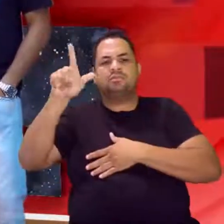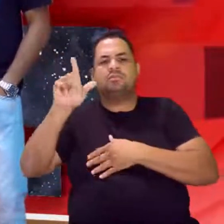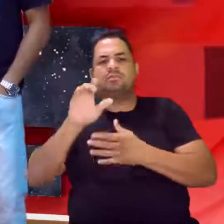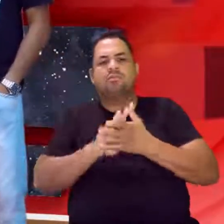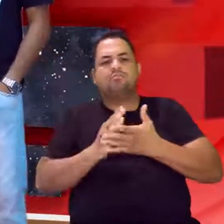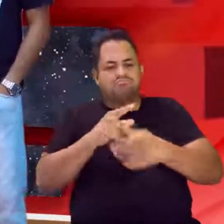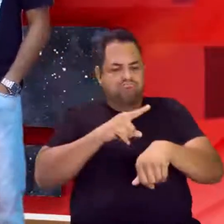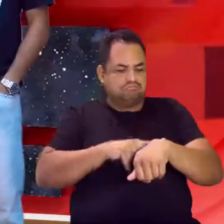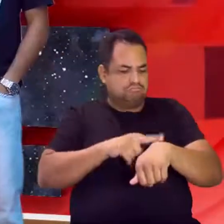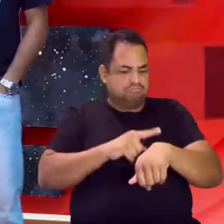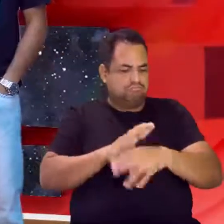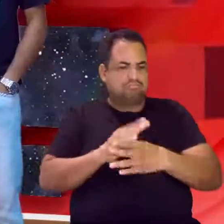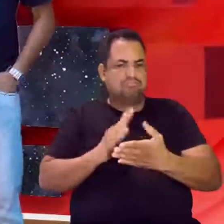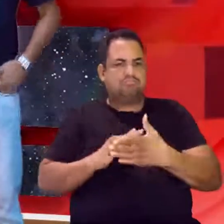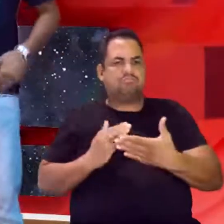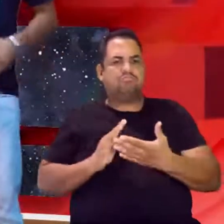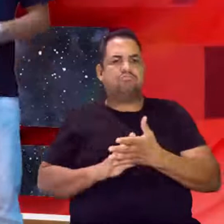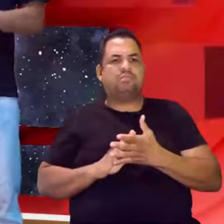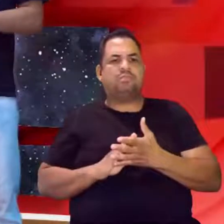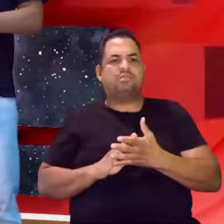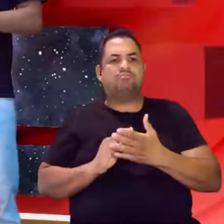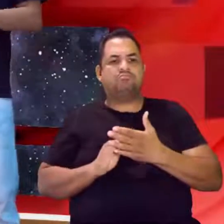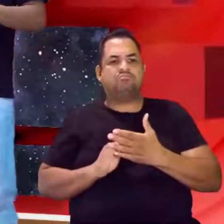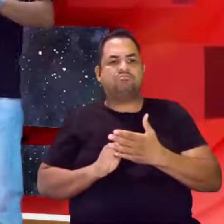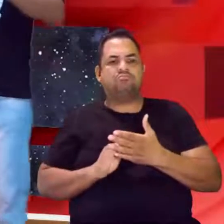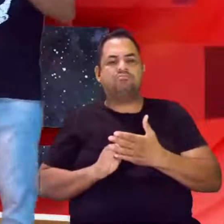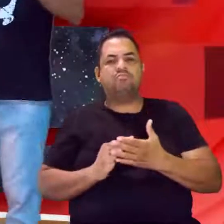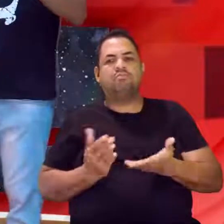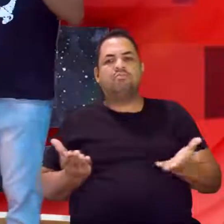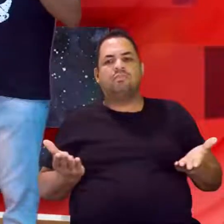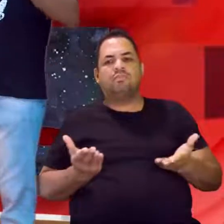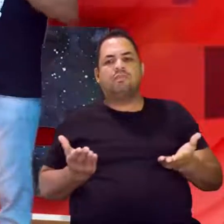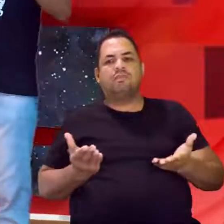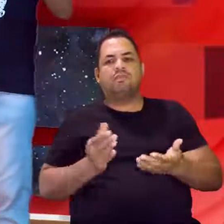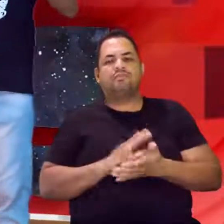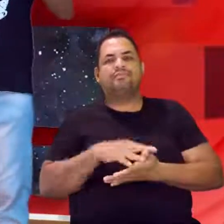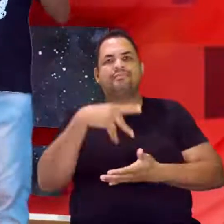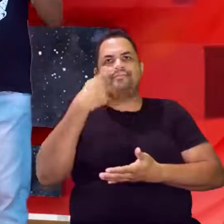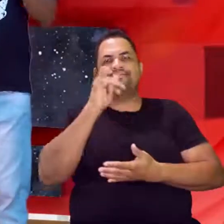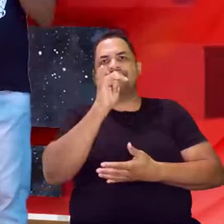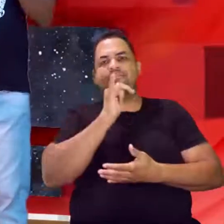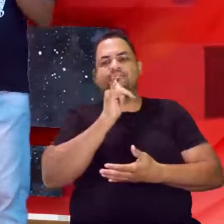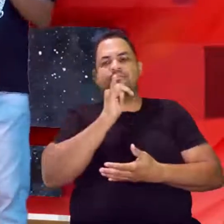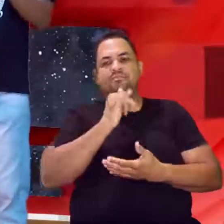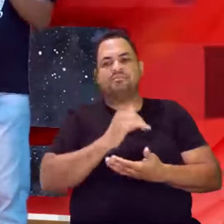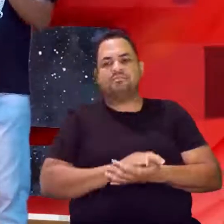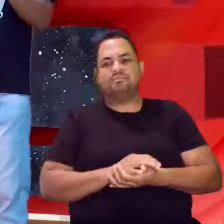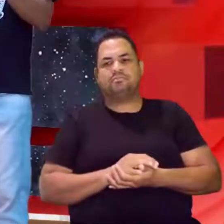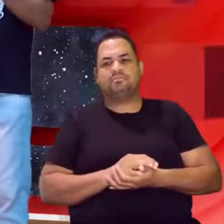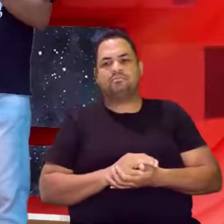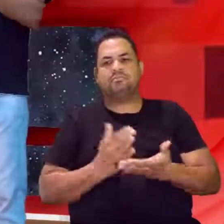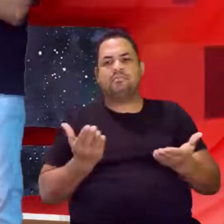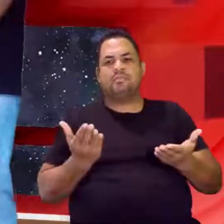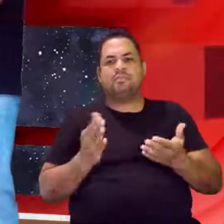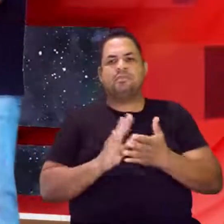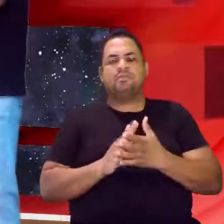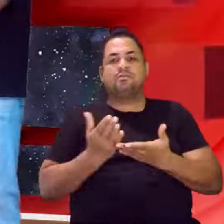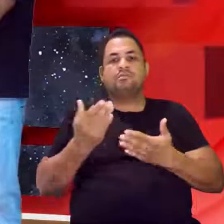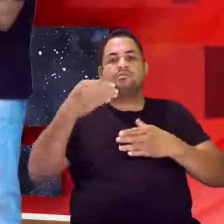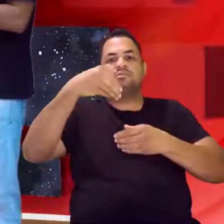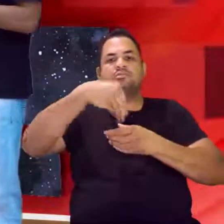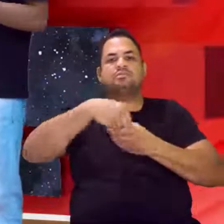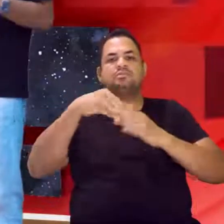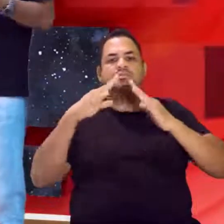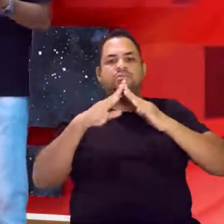aquele tempinho de estudar para poder chegar lá, né? Vamos citar aqui já? Podemos citar exemplos. E aí são situações que na sala